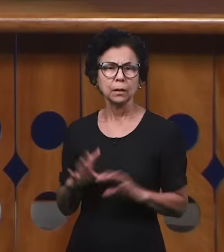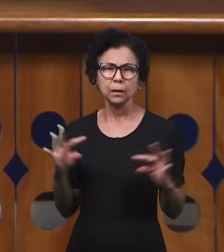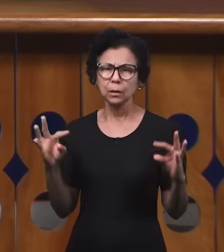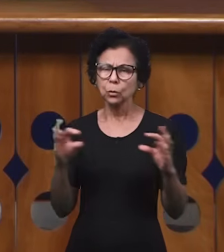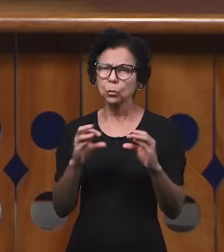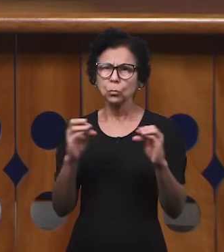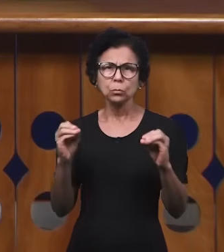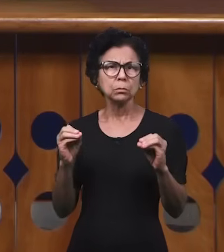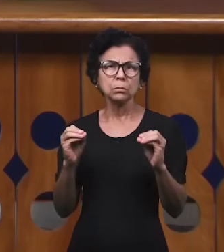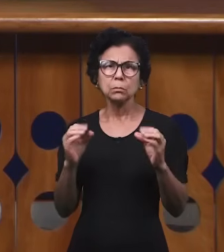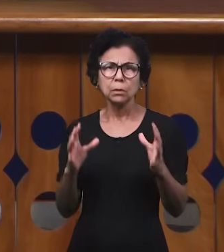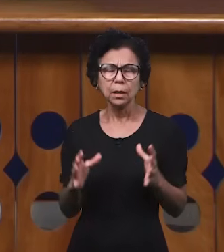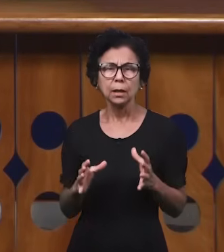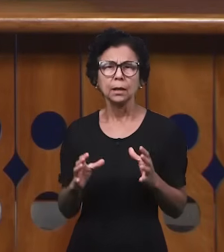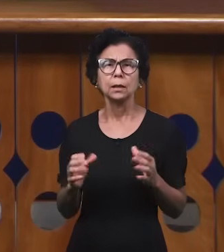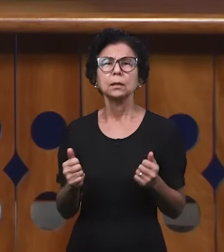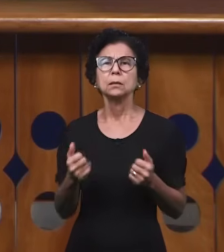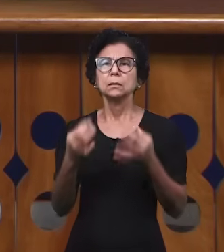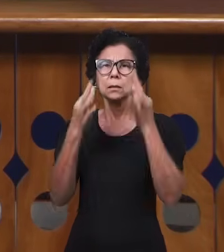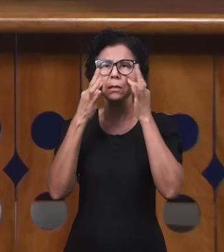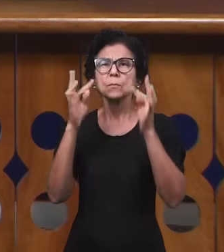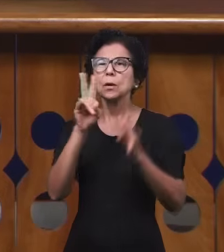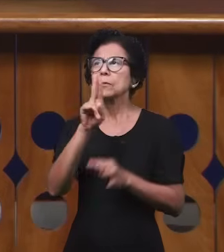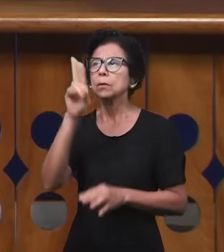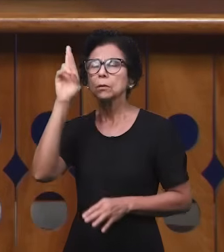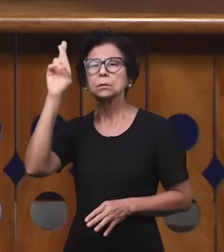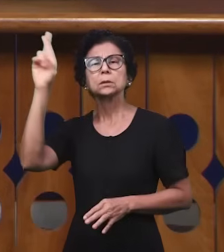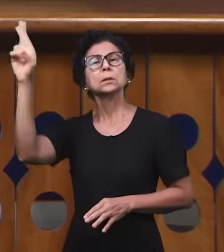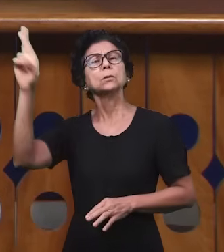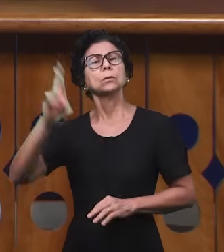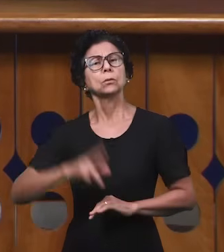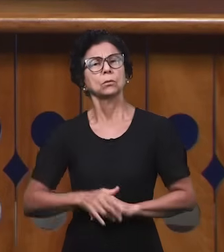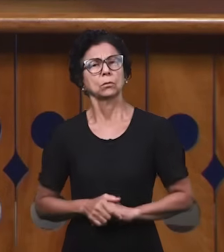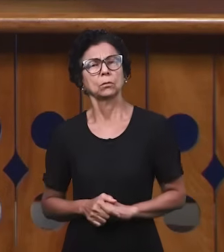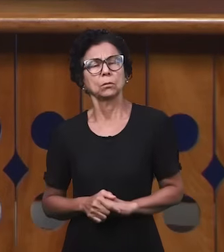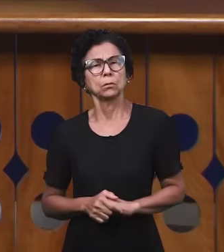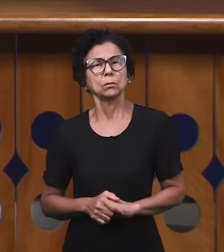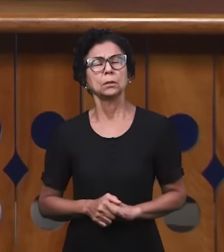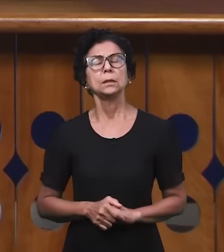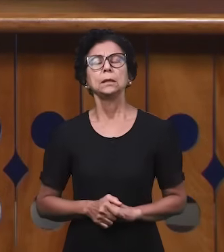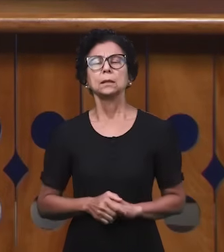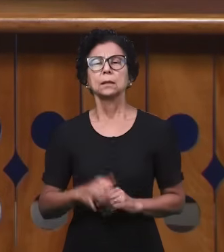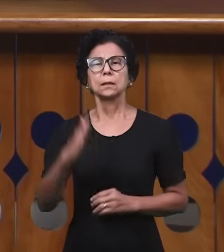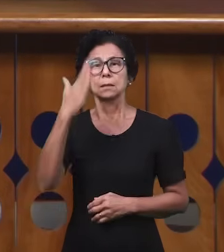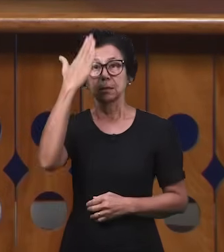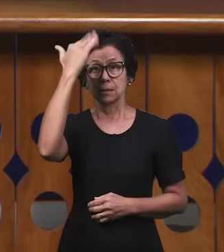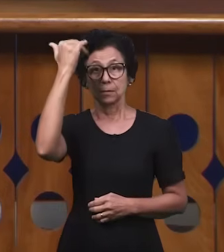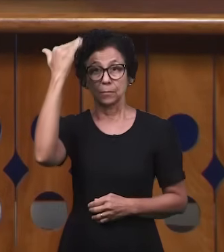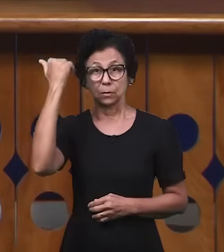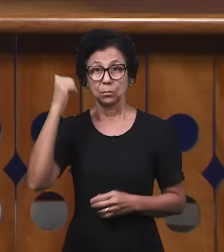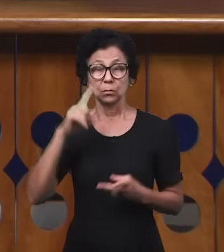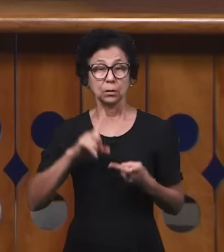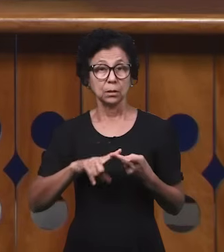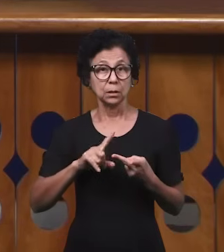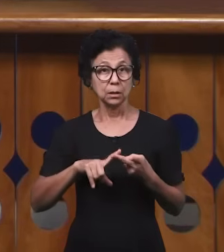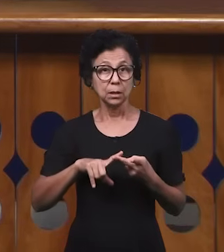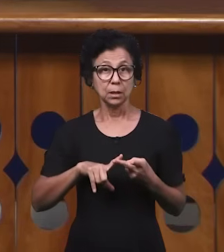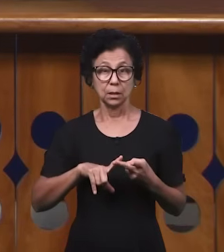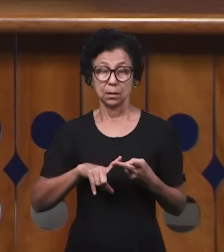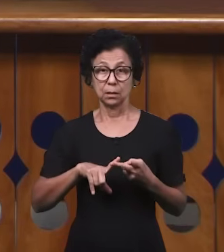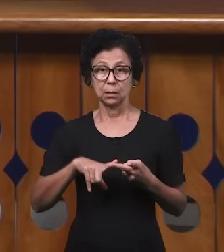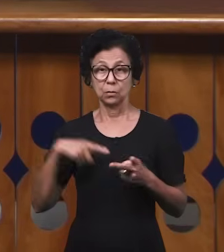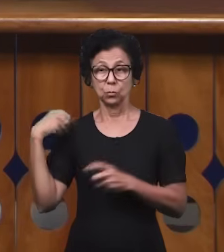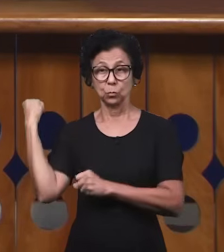ao Senhor, reconhecendo publicamente que a sabedoria e o poder pertencem a